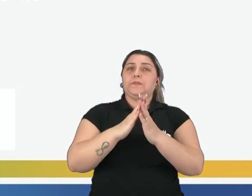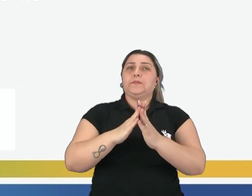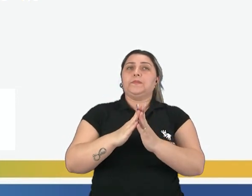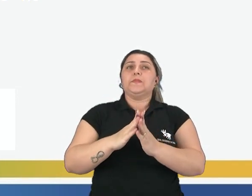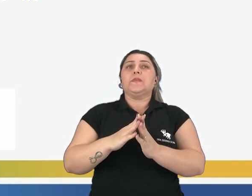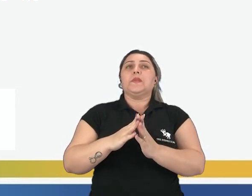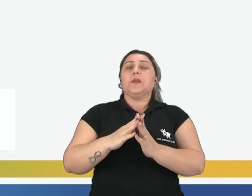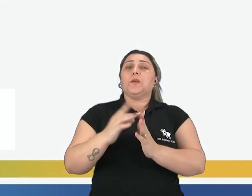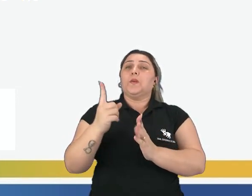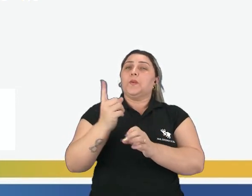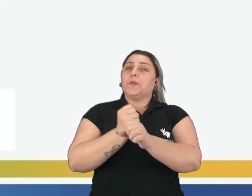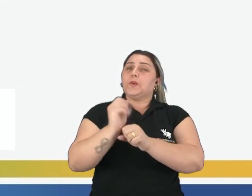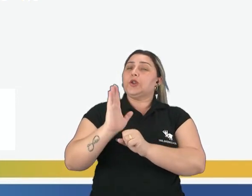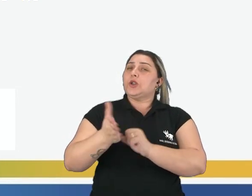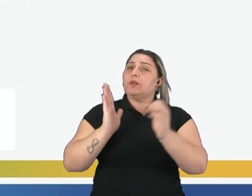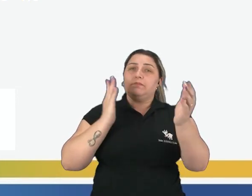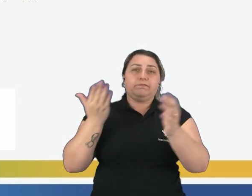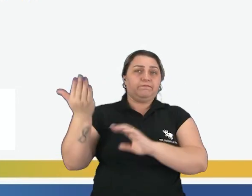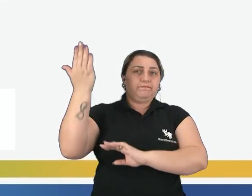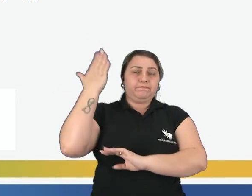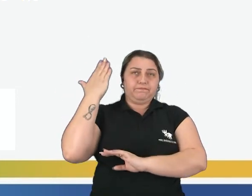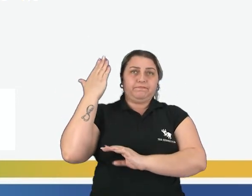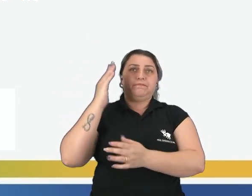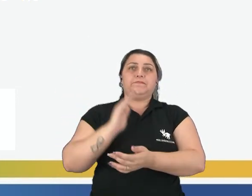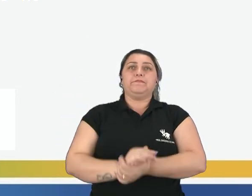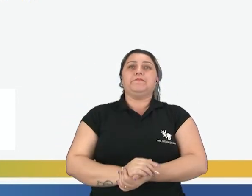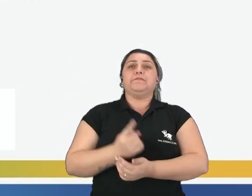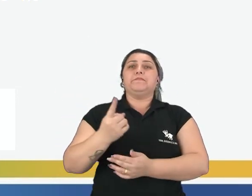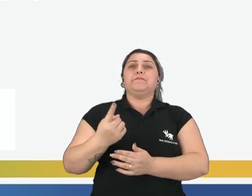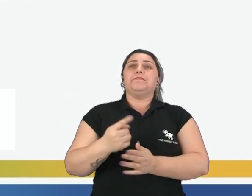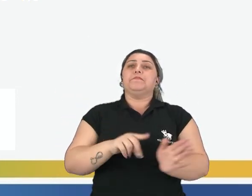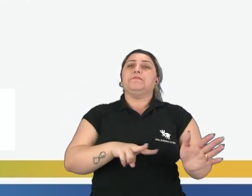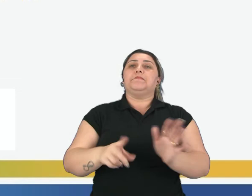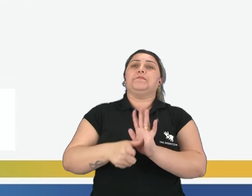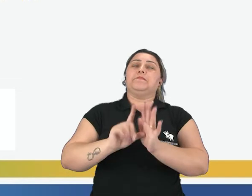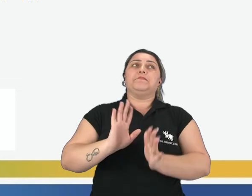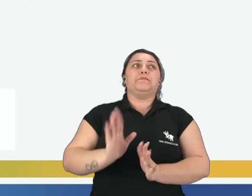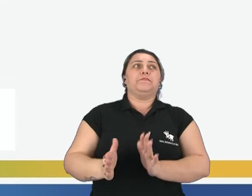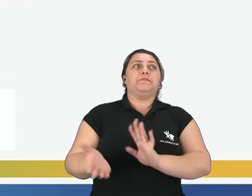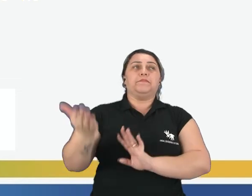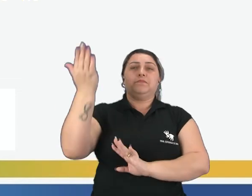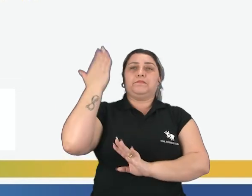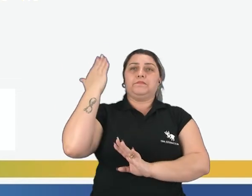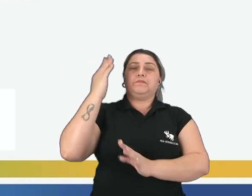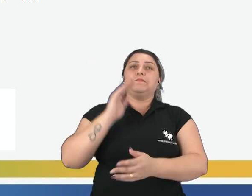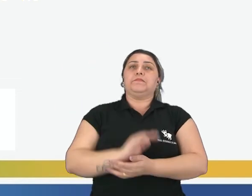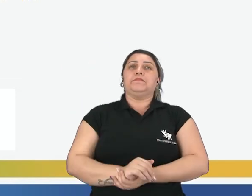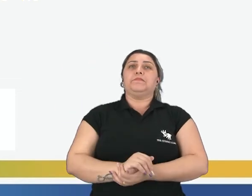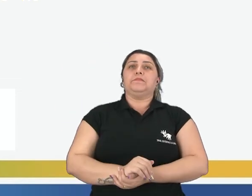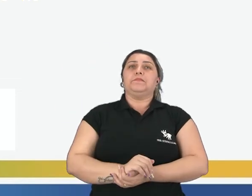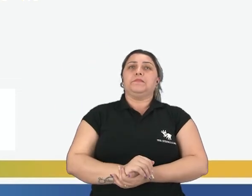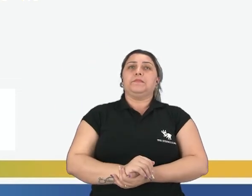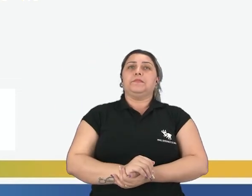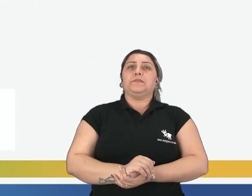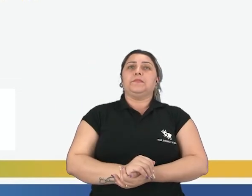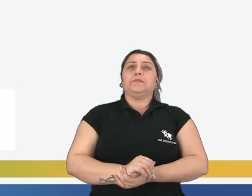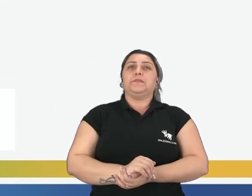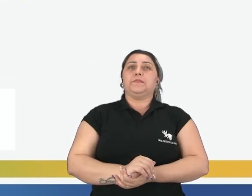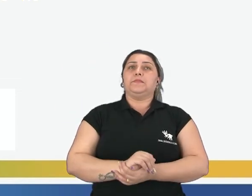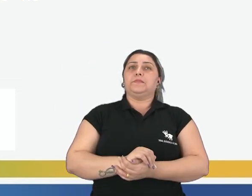ano anterior, já seria passado, uma semana antes já seria passado. Então, na década de